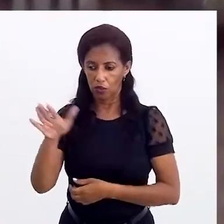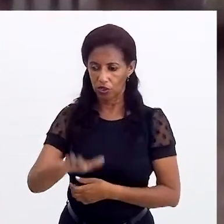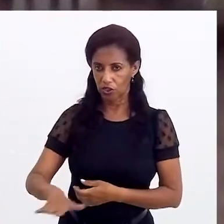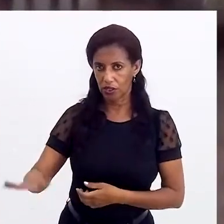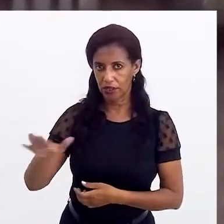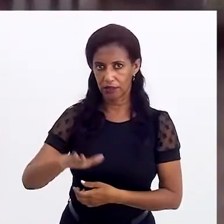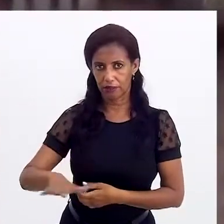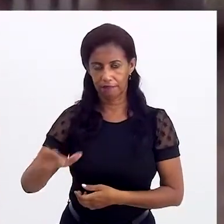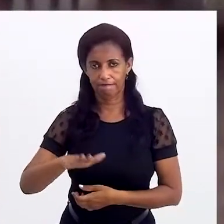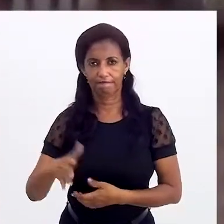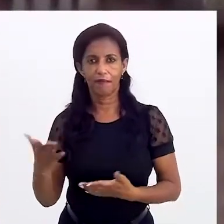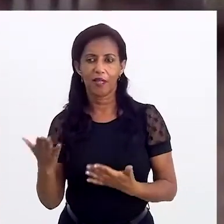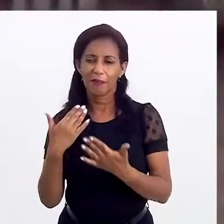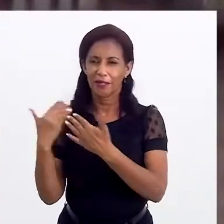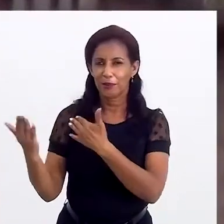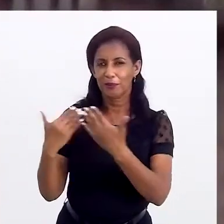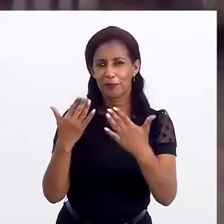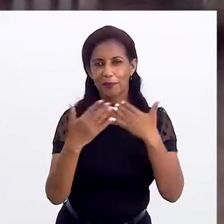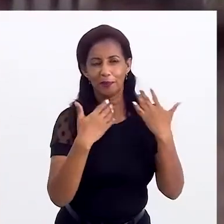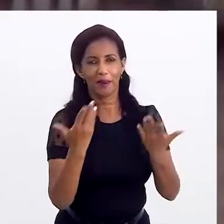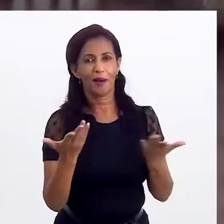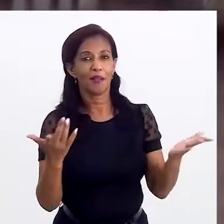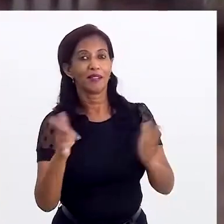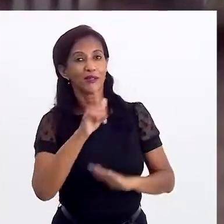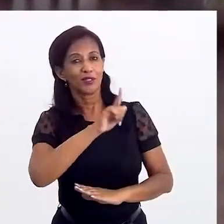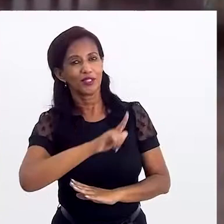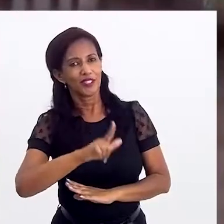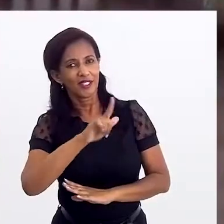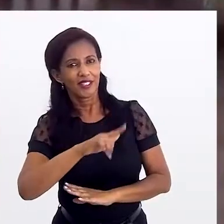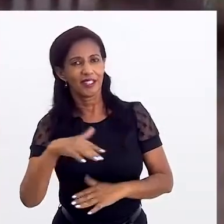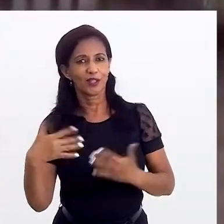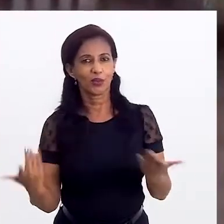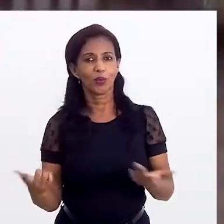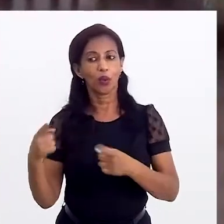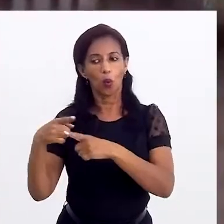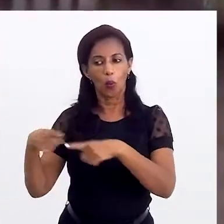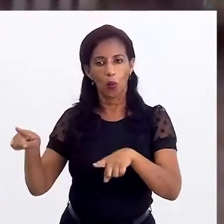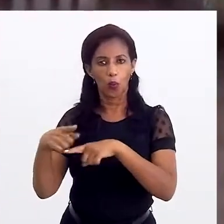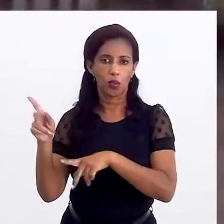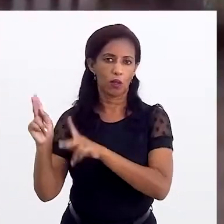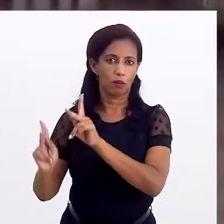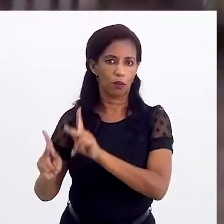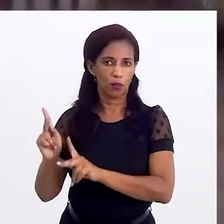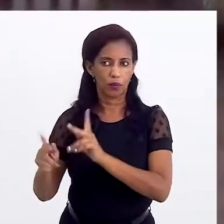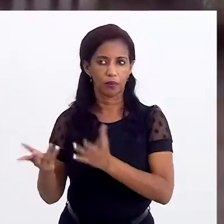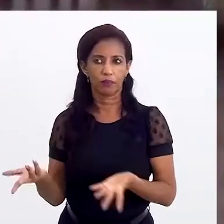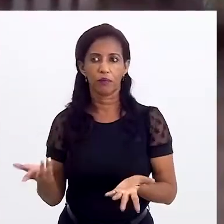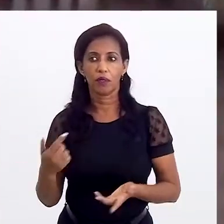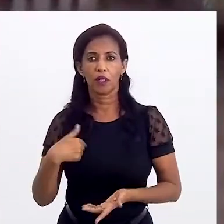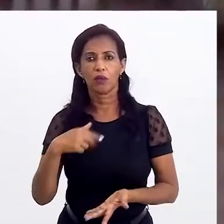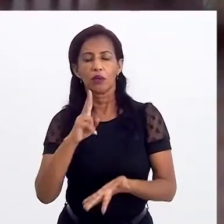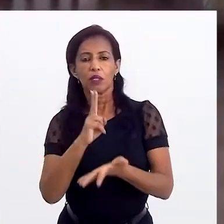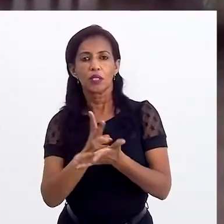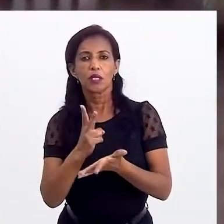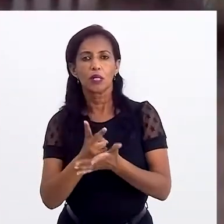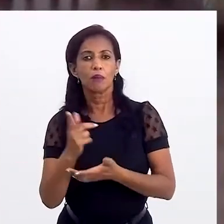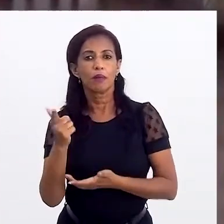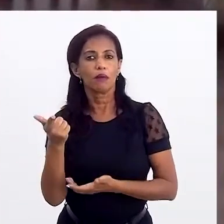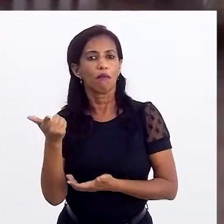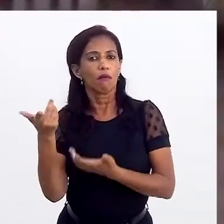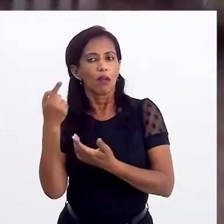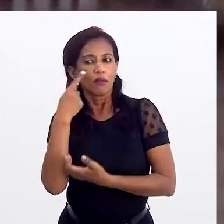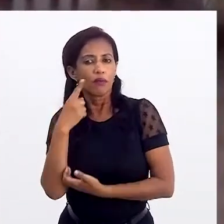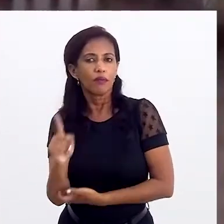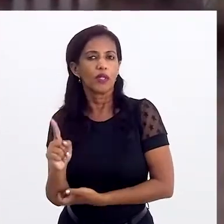com as crianças em bate-papos, tanto de literatura como de música popular, eu